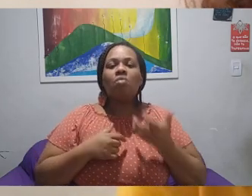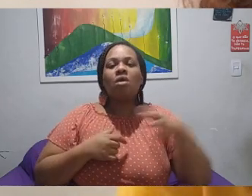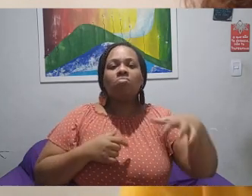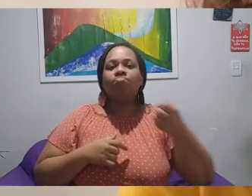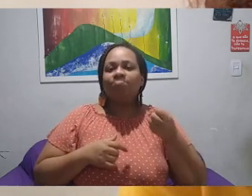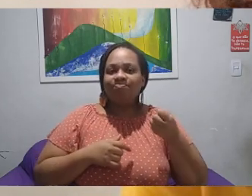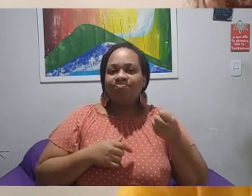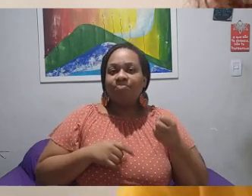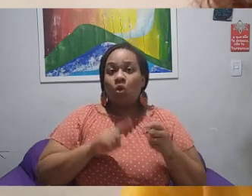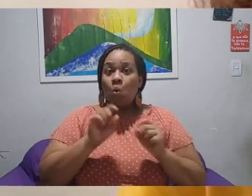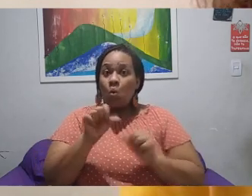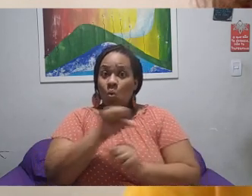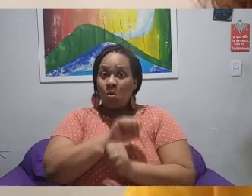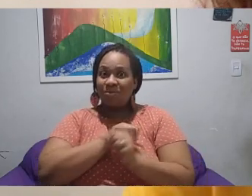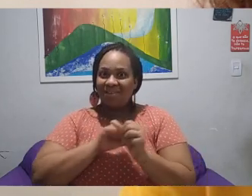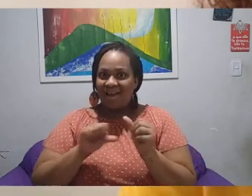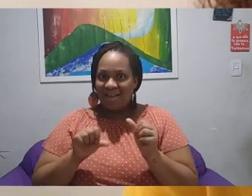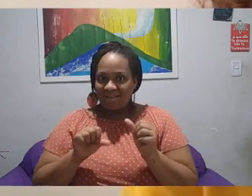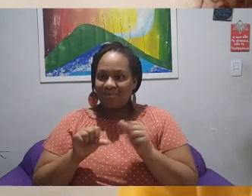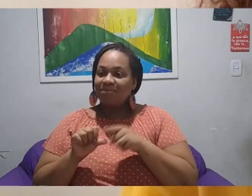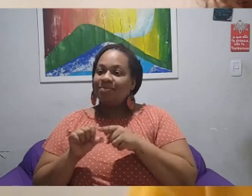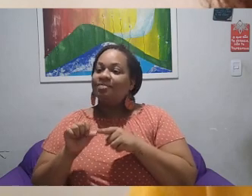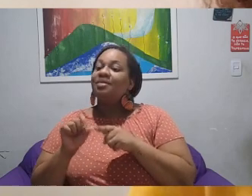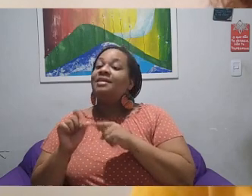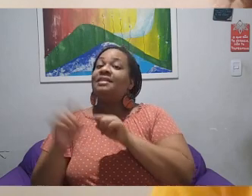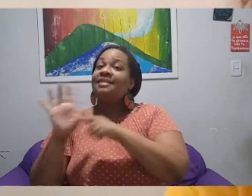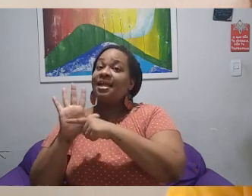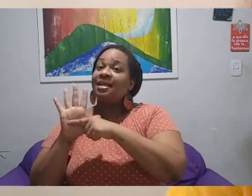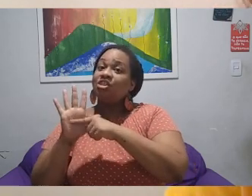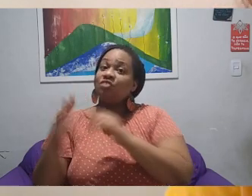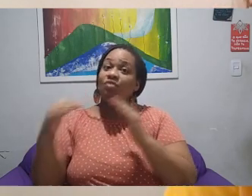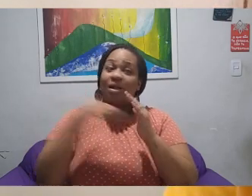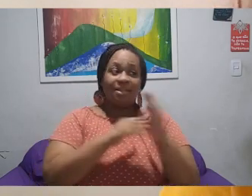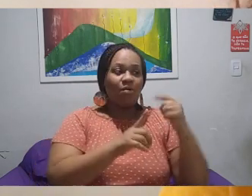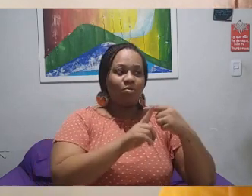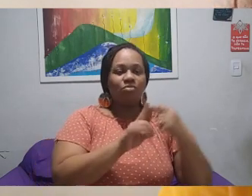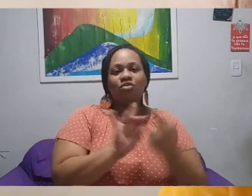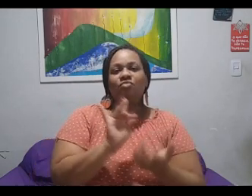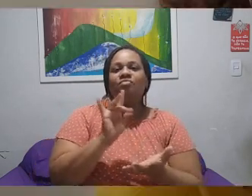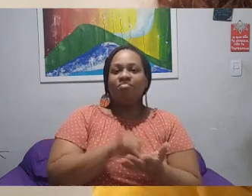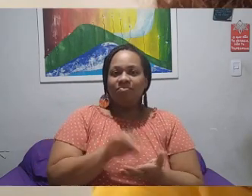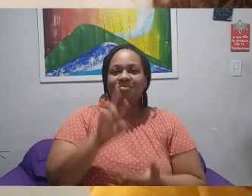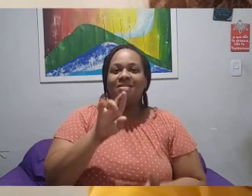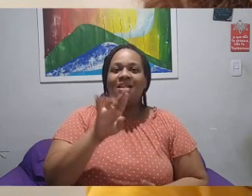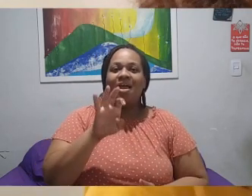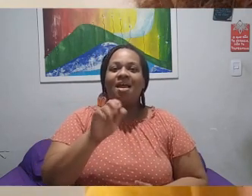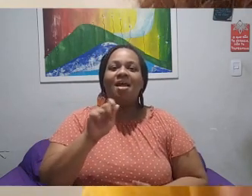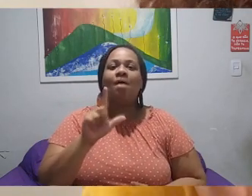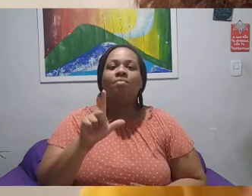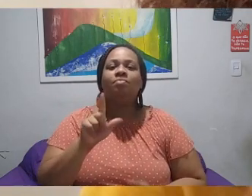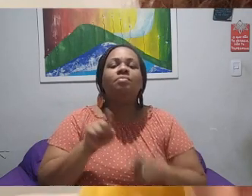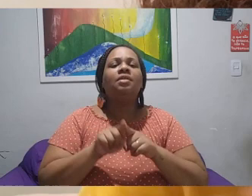o sentido adotado. E do negativo para o positivo, é o sentido real da corrente. A resistência é definida